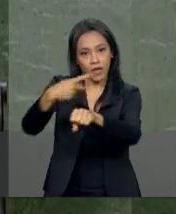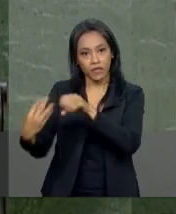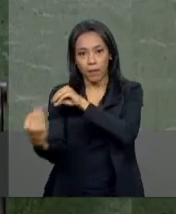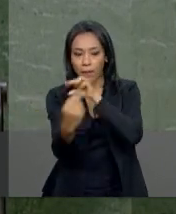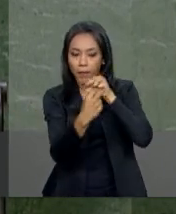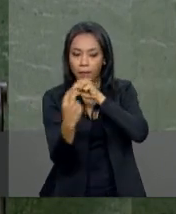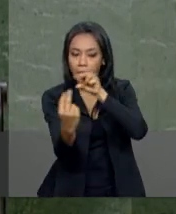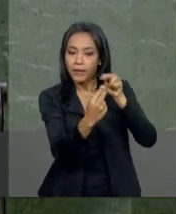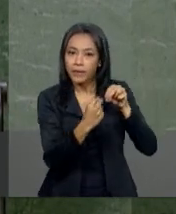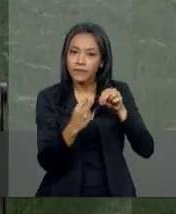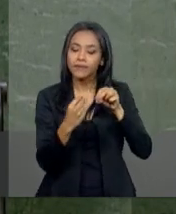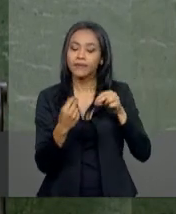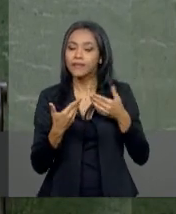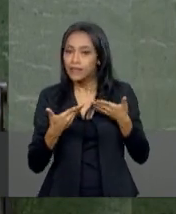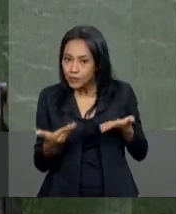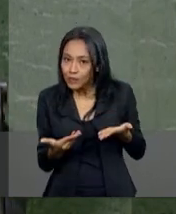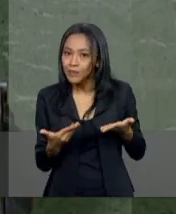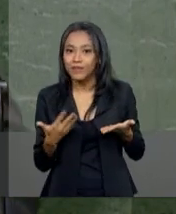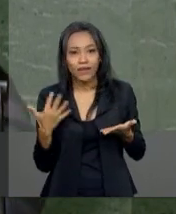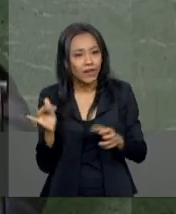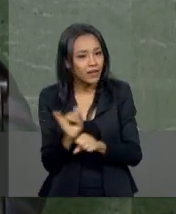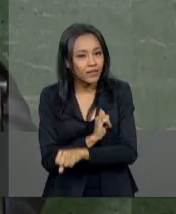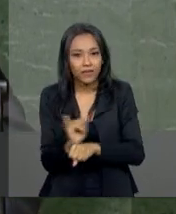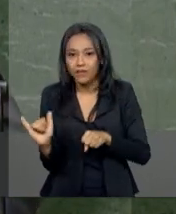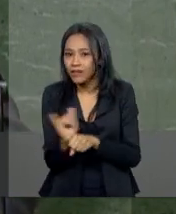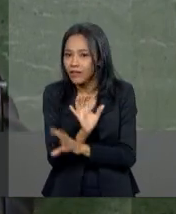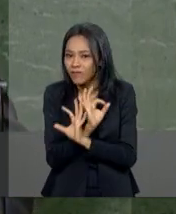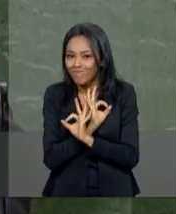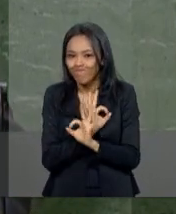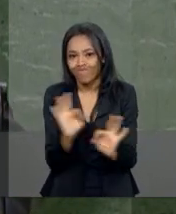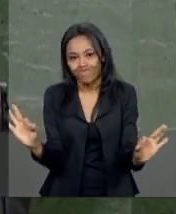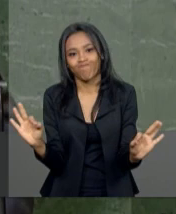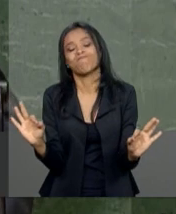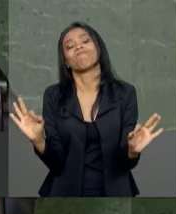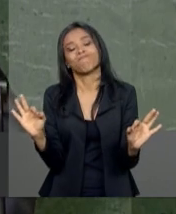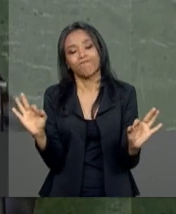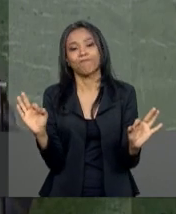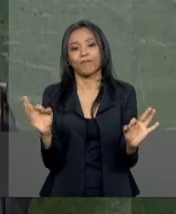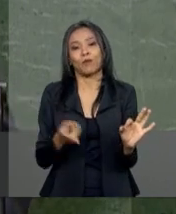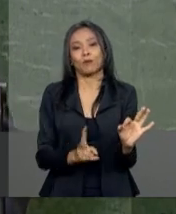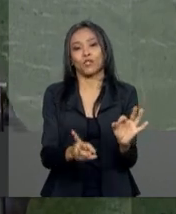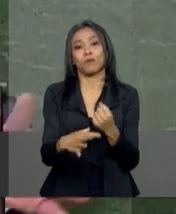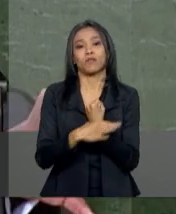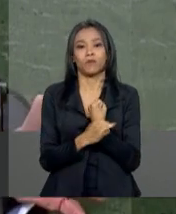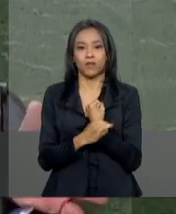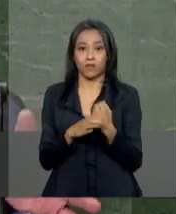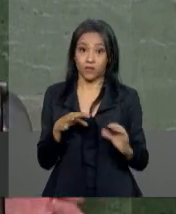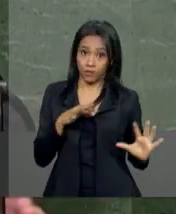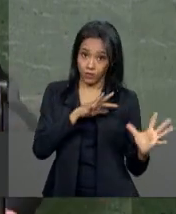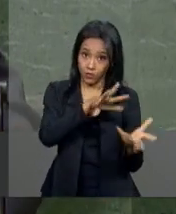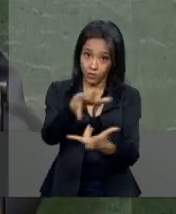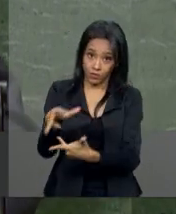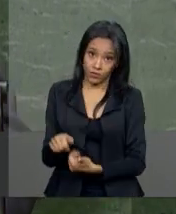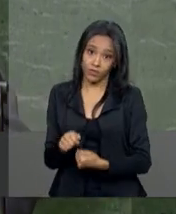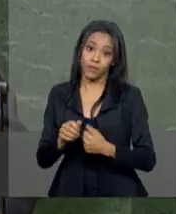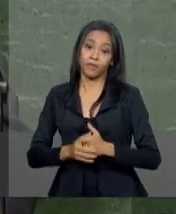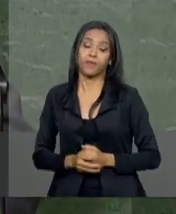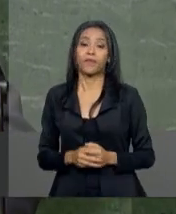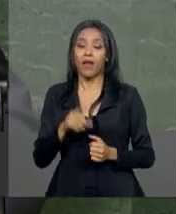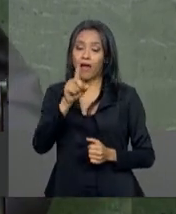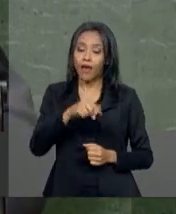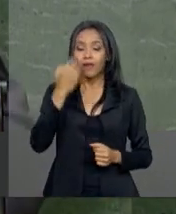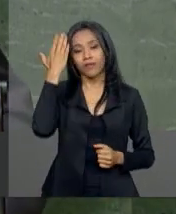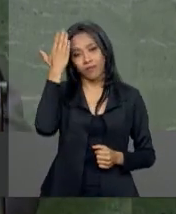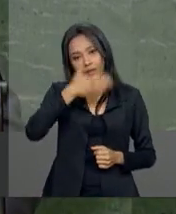igualmente instrumentos decisivos para a segurança global aliás o que mostram